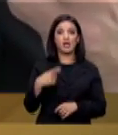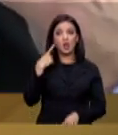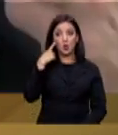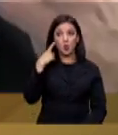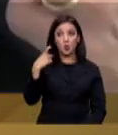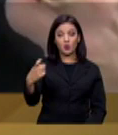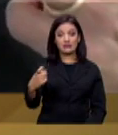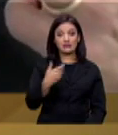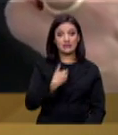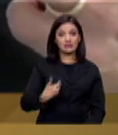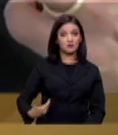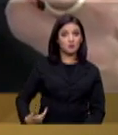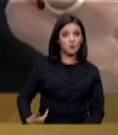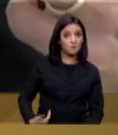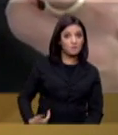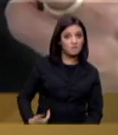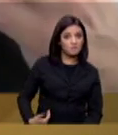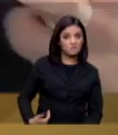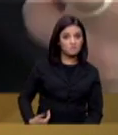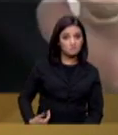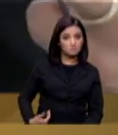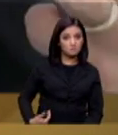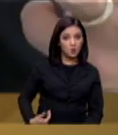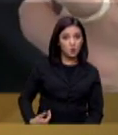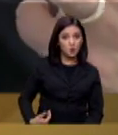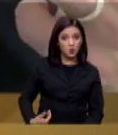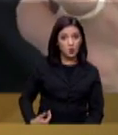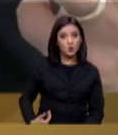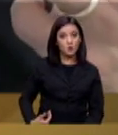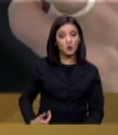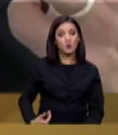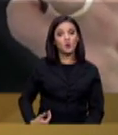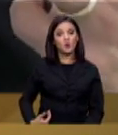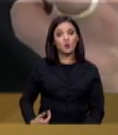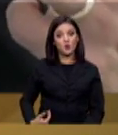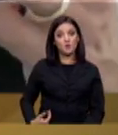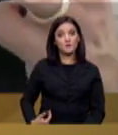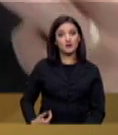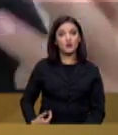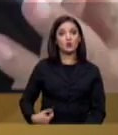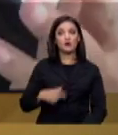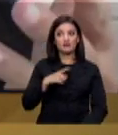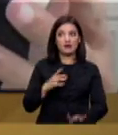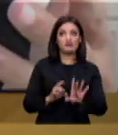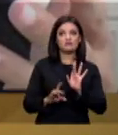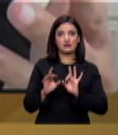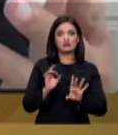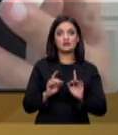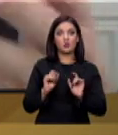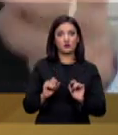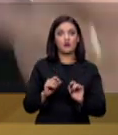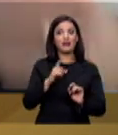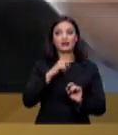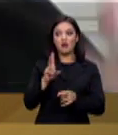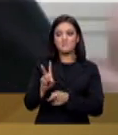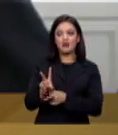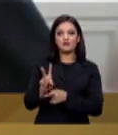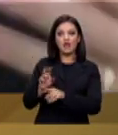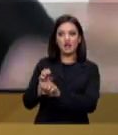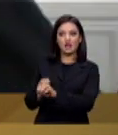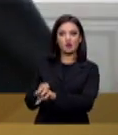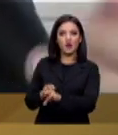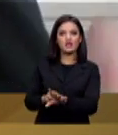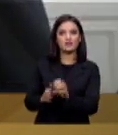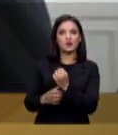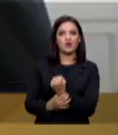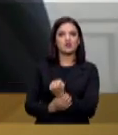público excepcional. É um interesse público excepcional a manutenção da educação e da